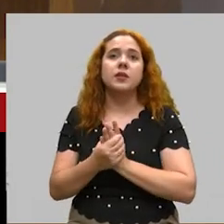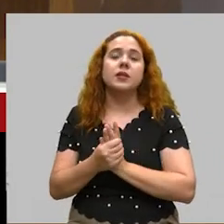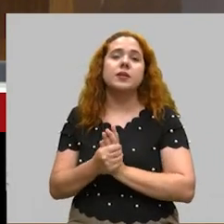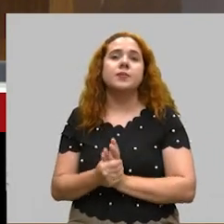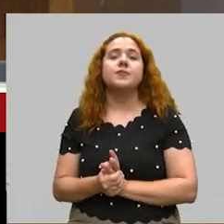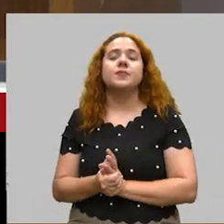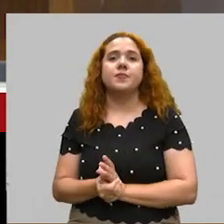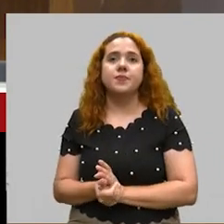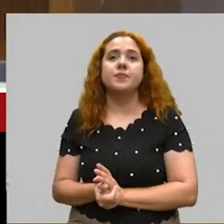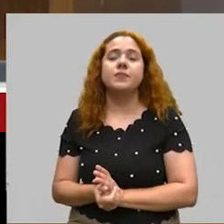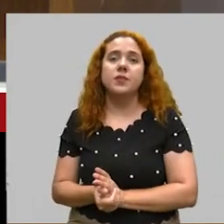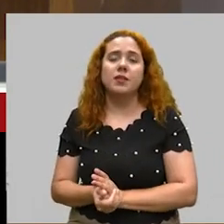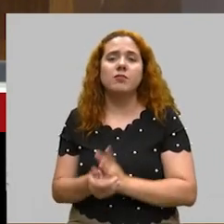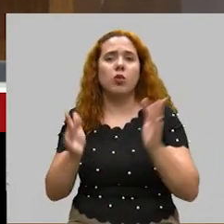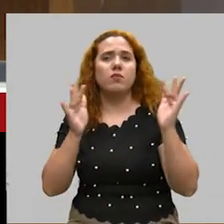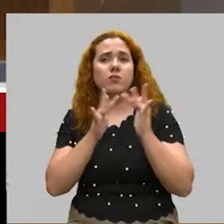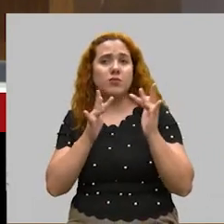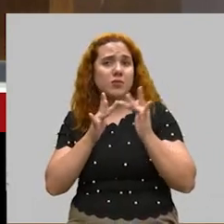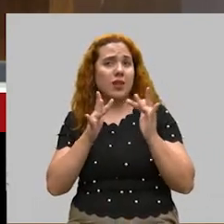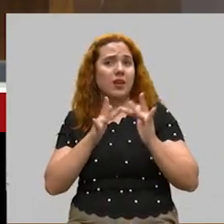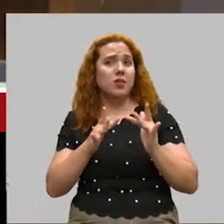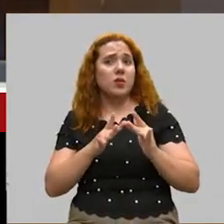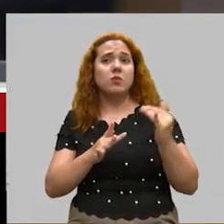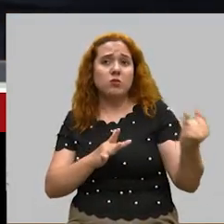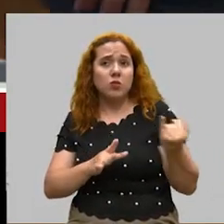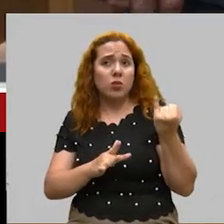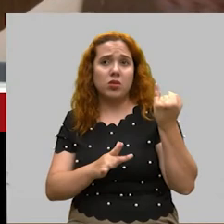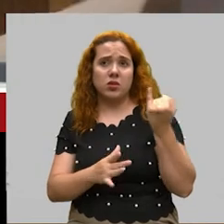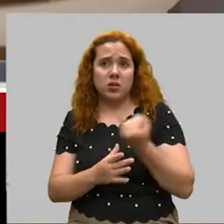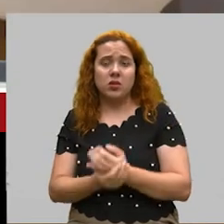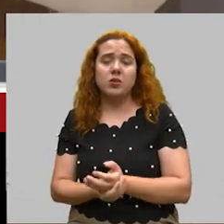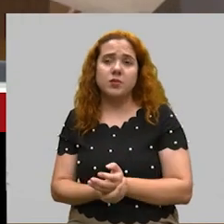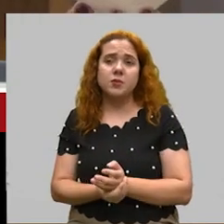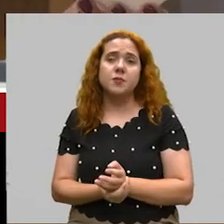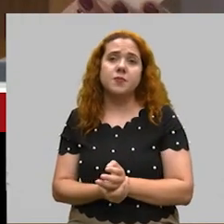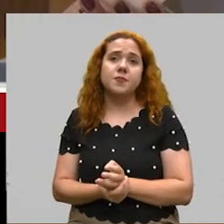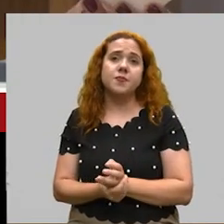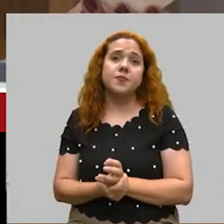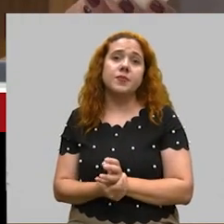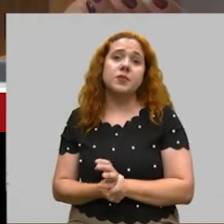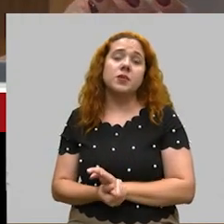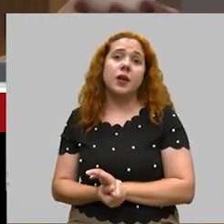aí nesse sentido essa aproximação é muito rica pra gente lá na secretaria de educação